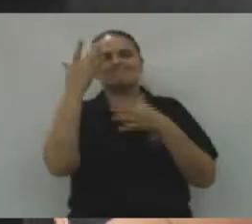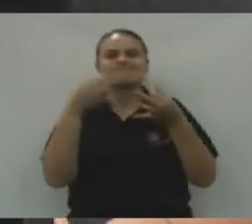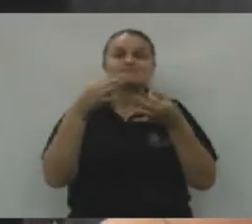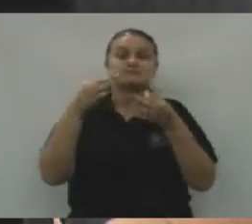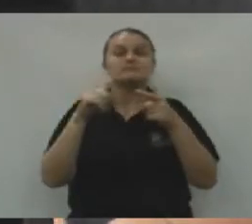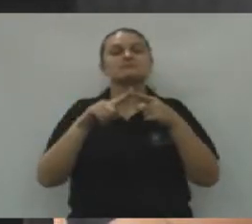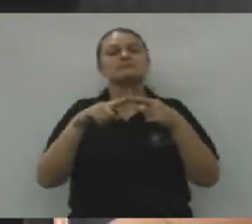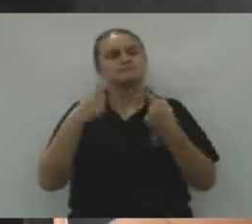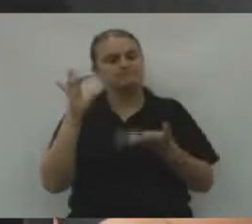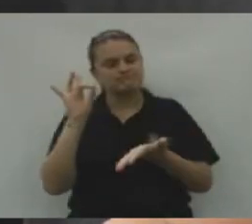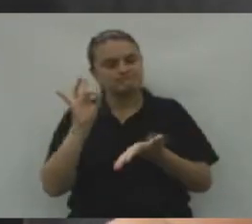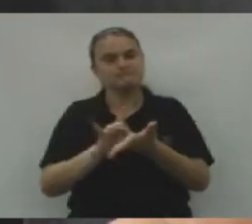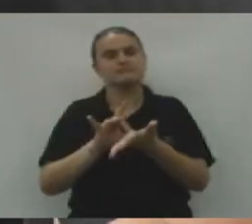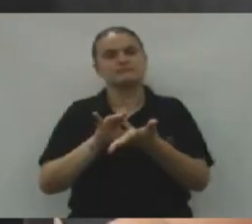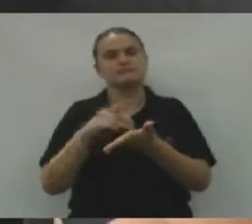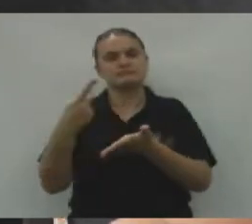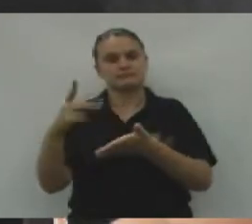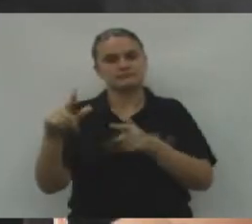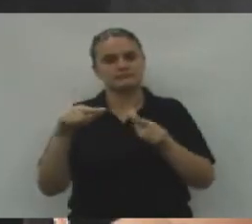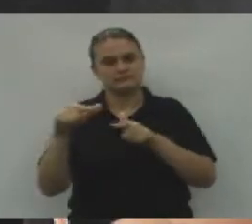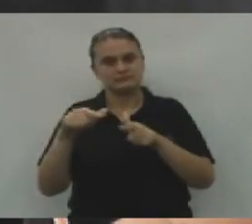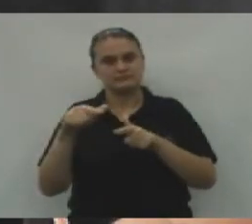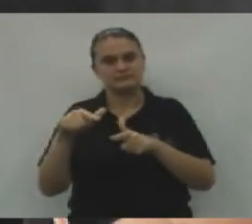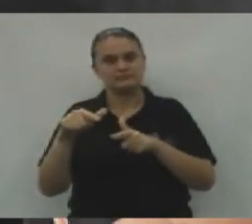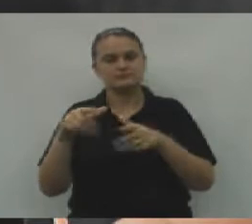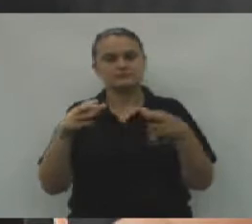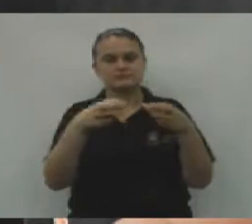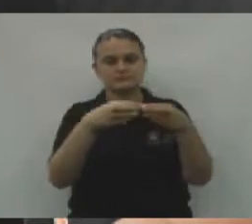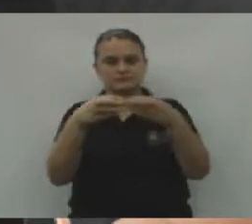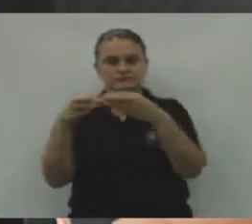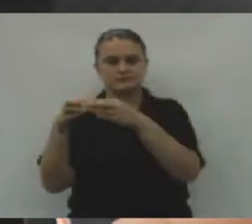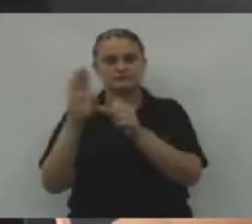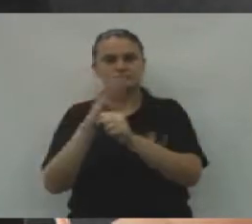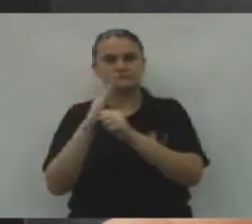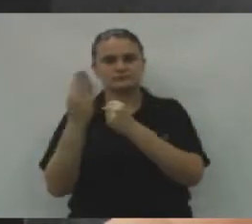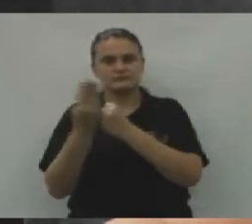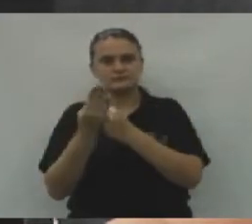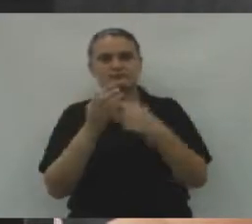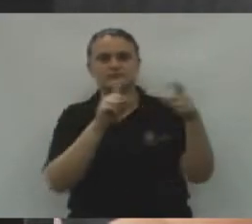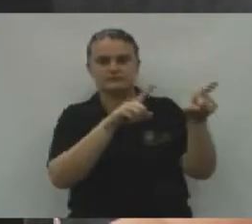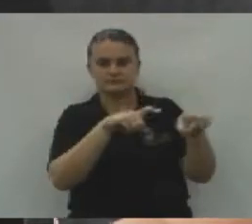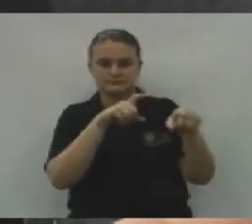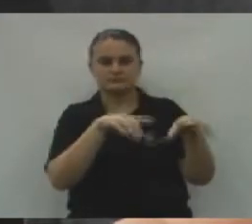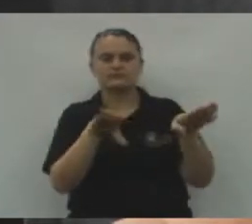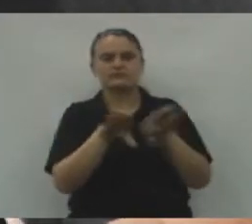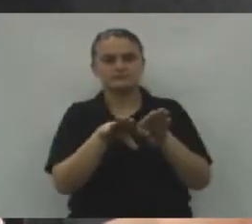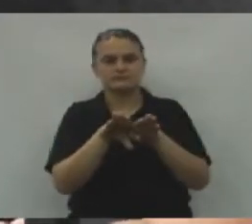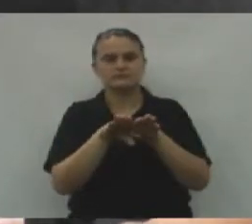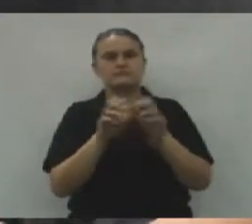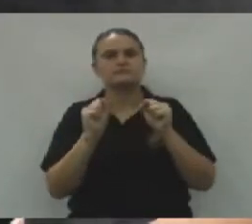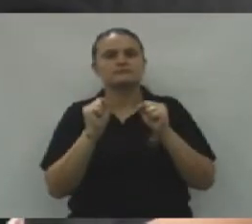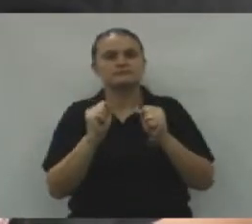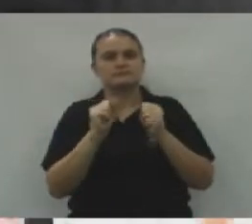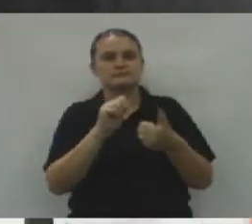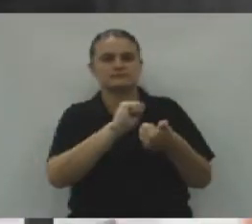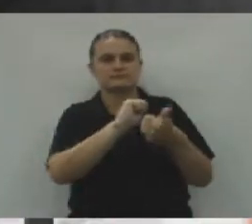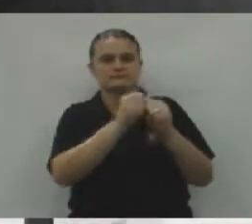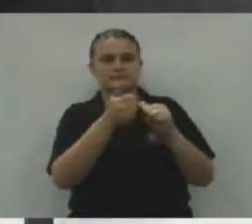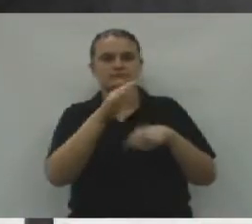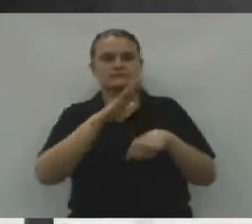mas eficaz nas suas ações, nas comunidades, nos bairros, no interior, para que pudesse o esporte